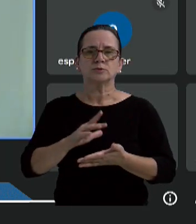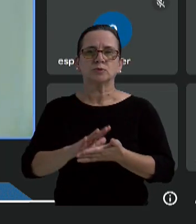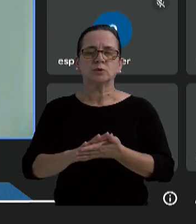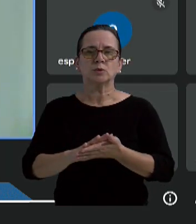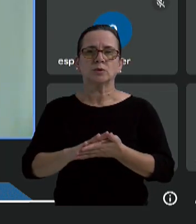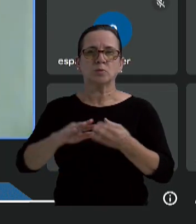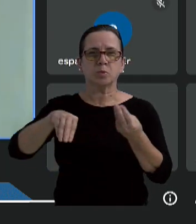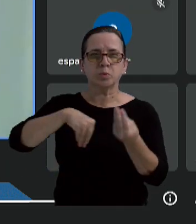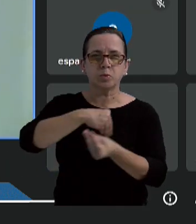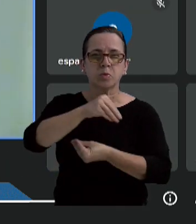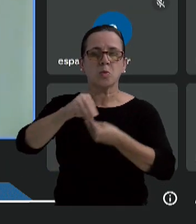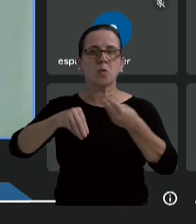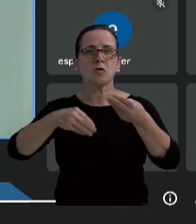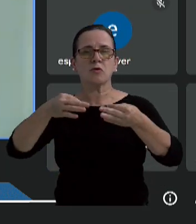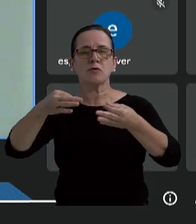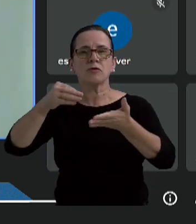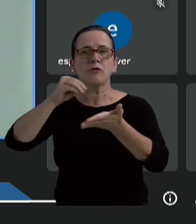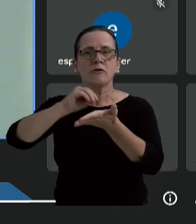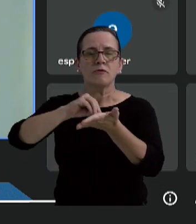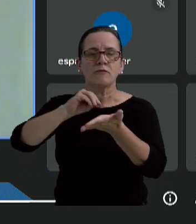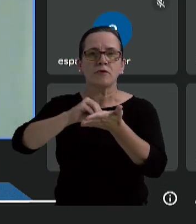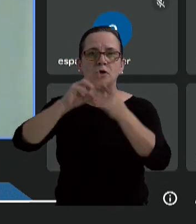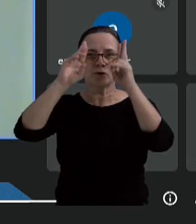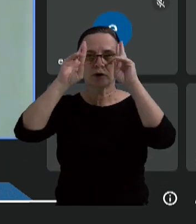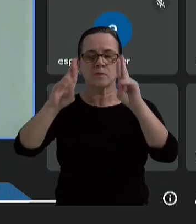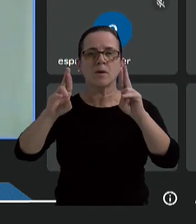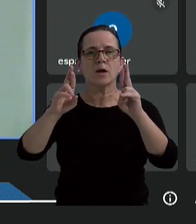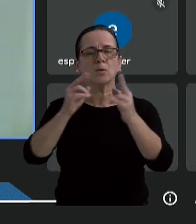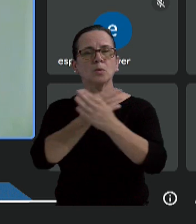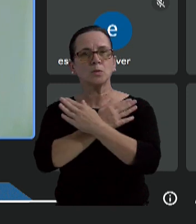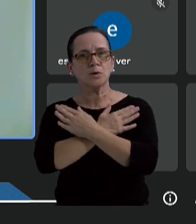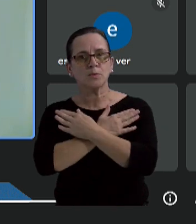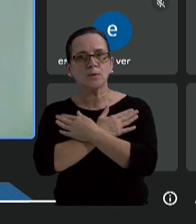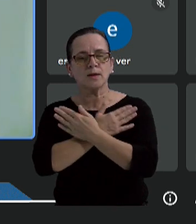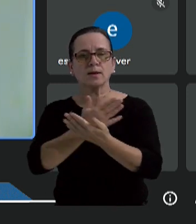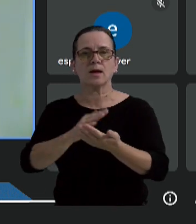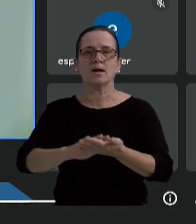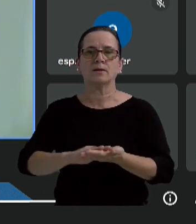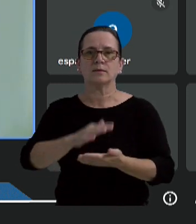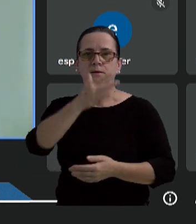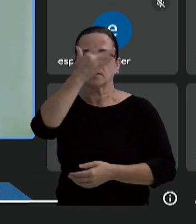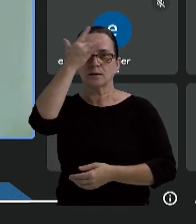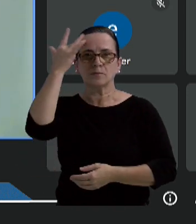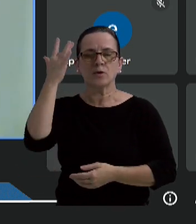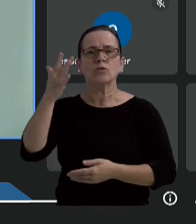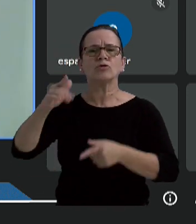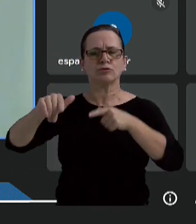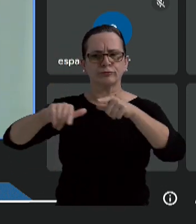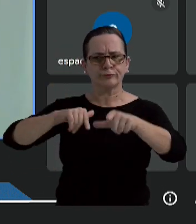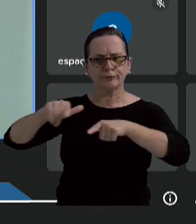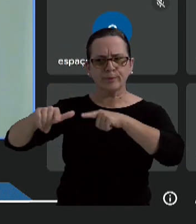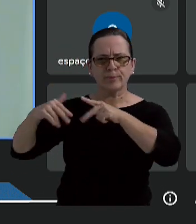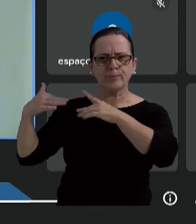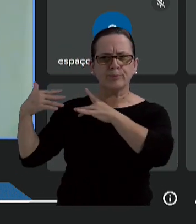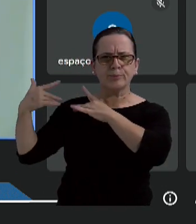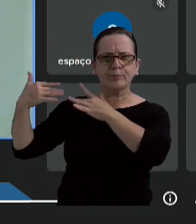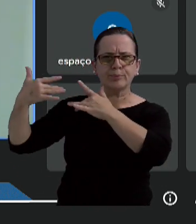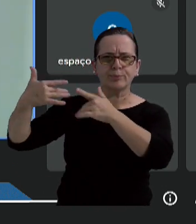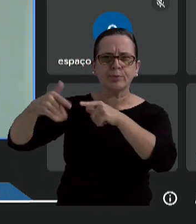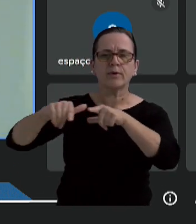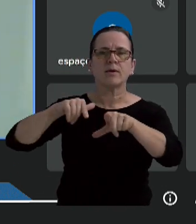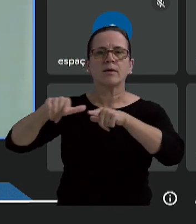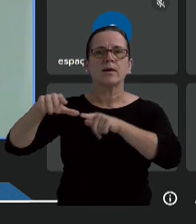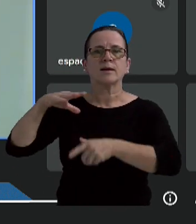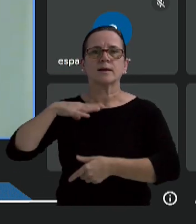embrolho jurídico essa falta de respeito com os aposentados pessoas que fizeram jos aos seus trabalhos ao longo de muitos anos na cidade de